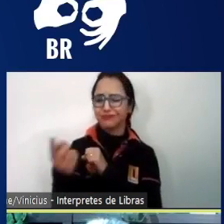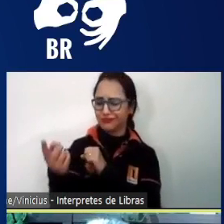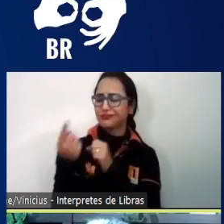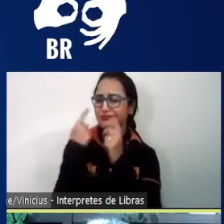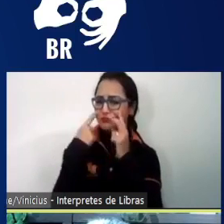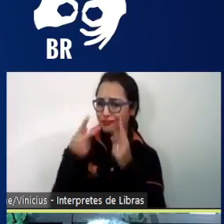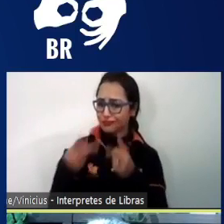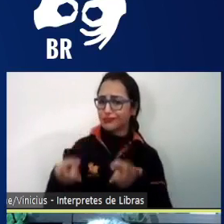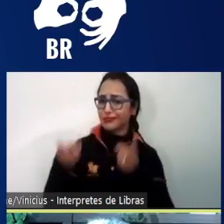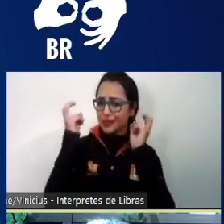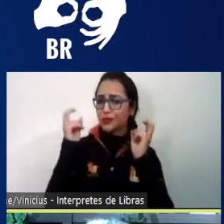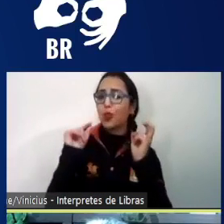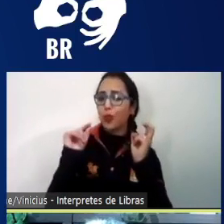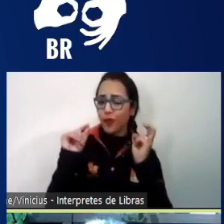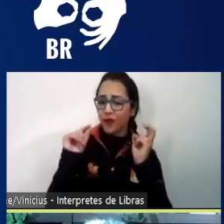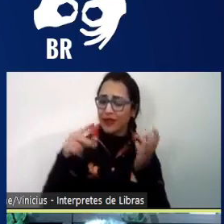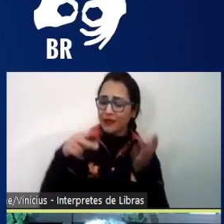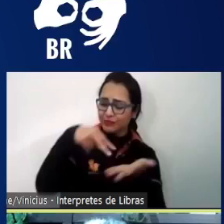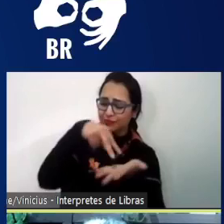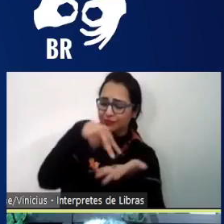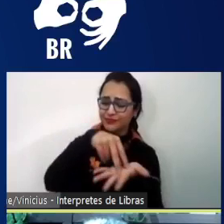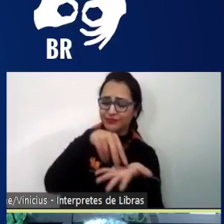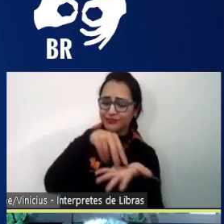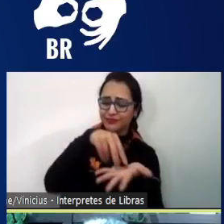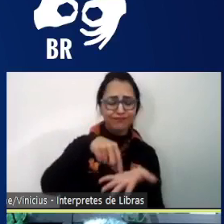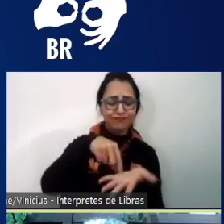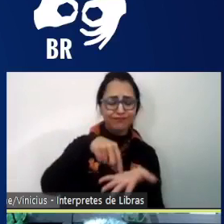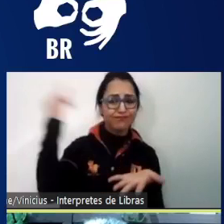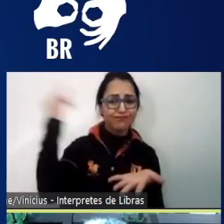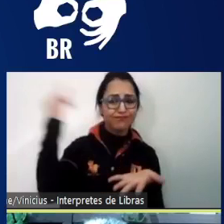tema. Não adianta ter dinheiro.